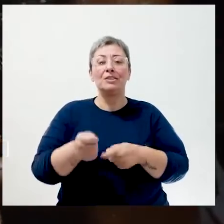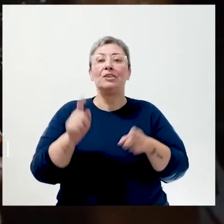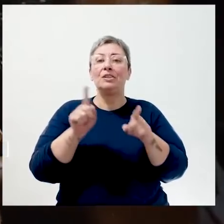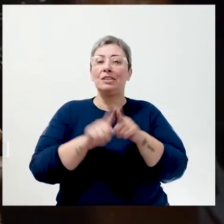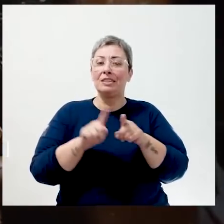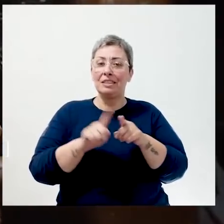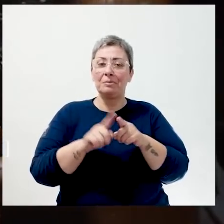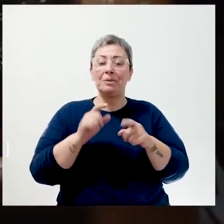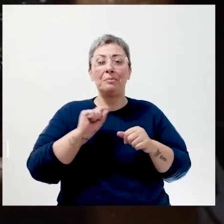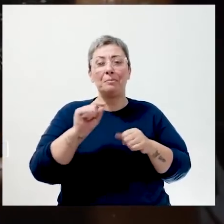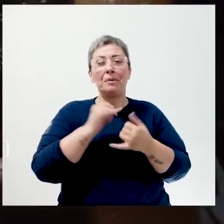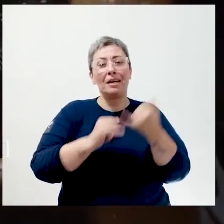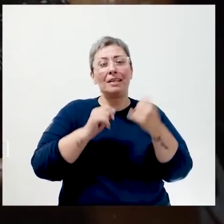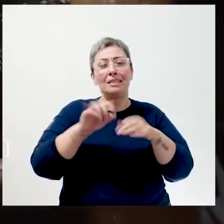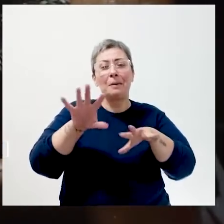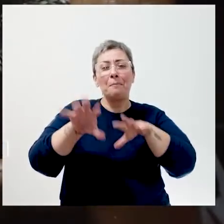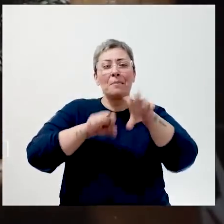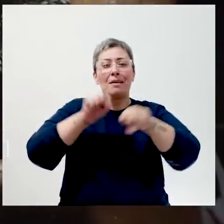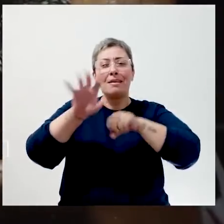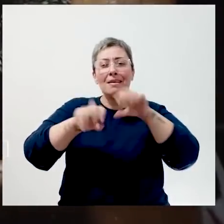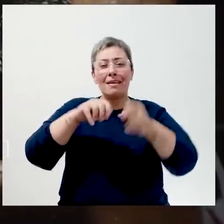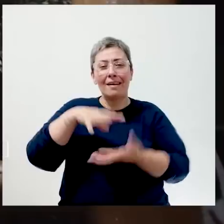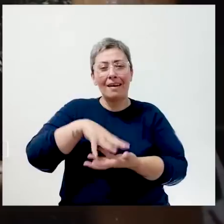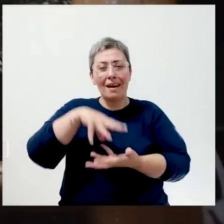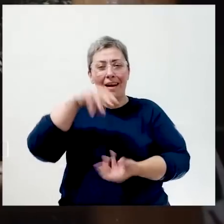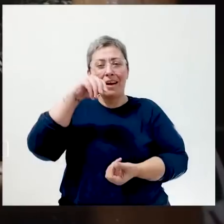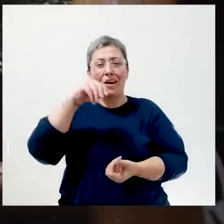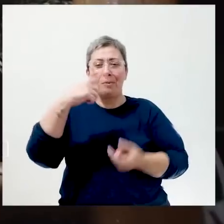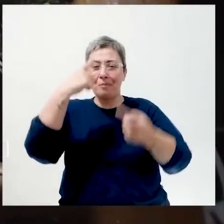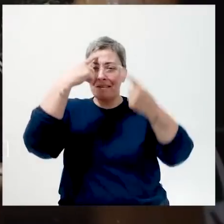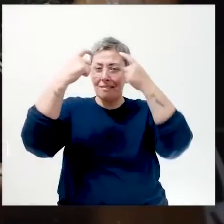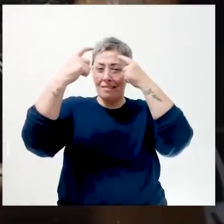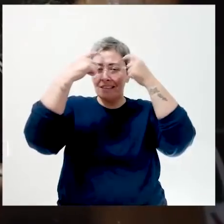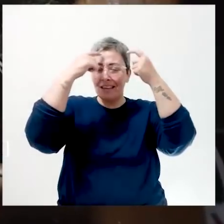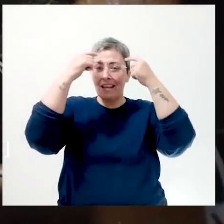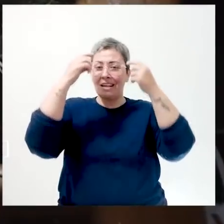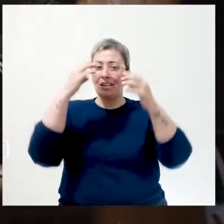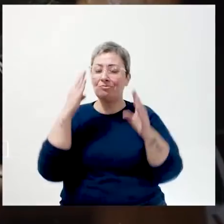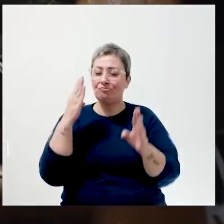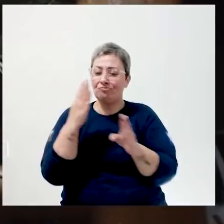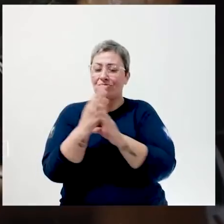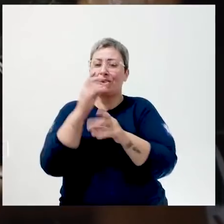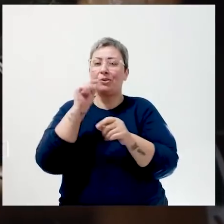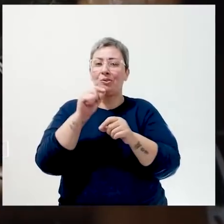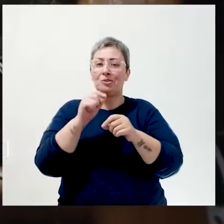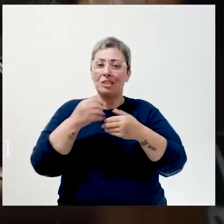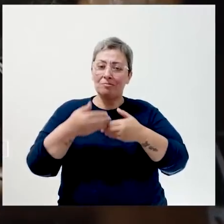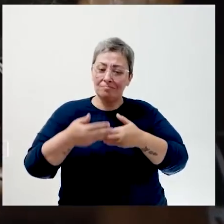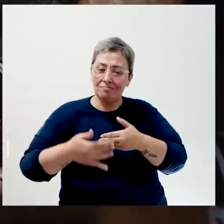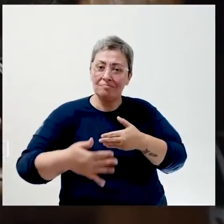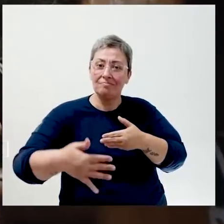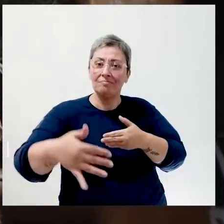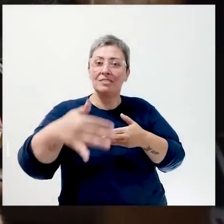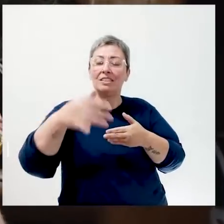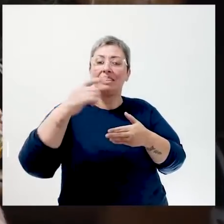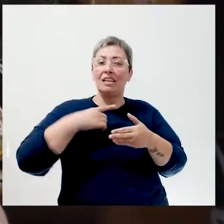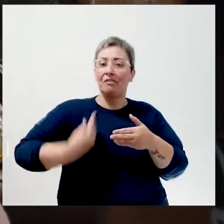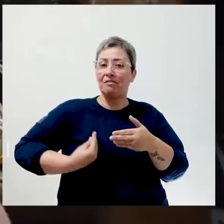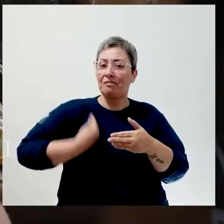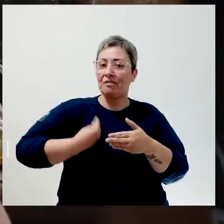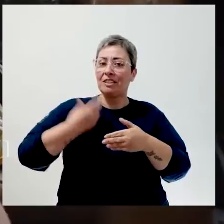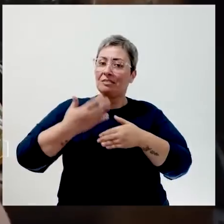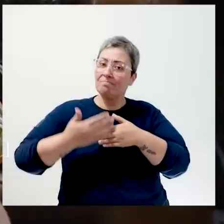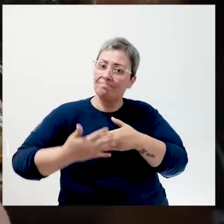almas, pescador de ideias. É isso mesmo. Se encontra no meio da travessia